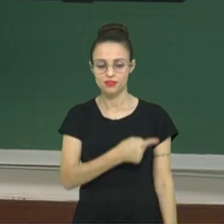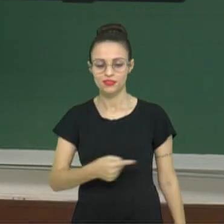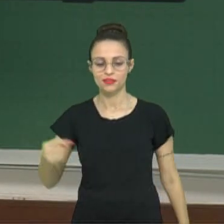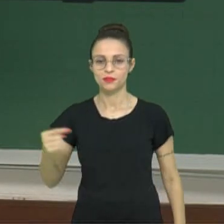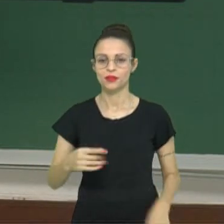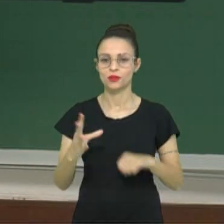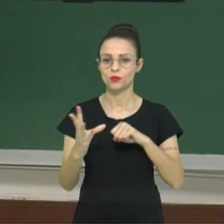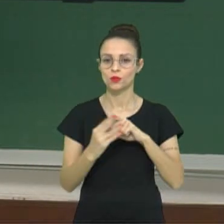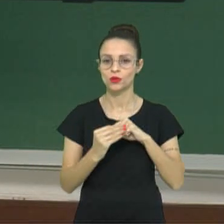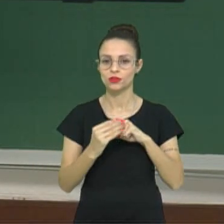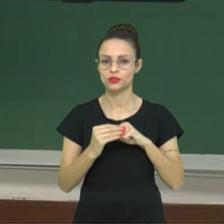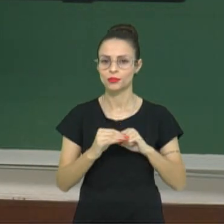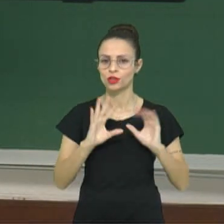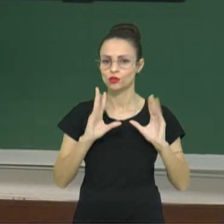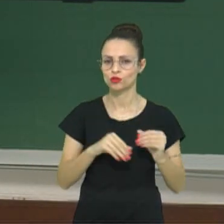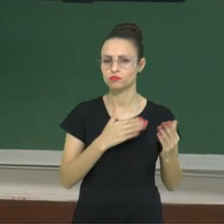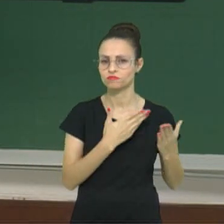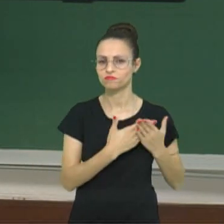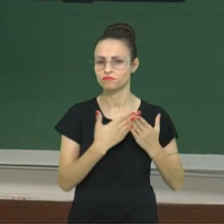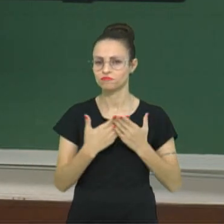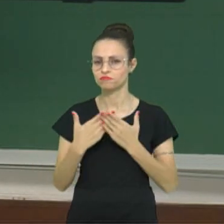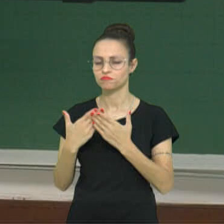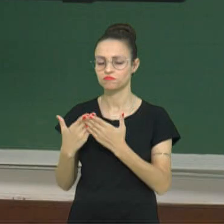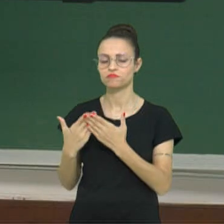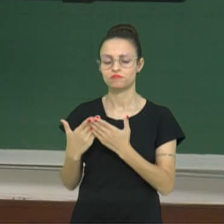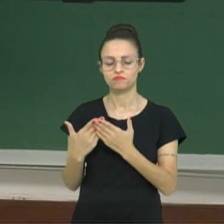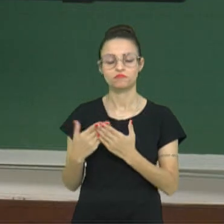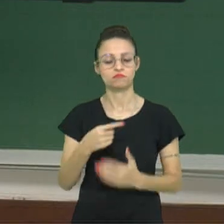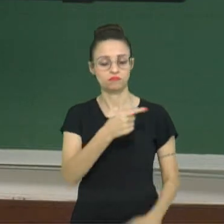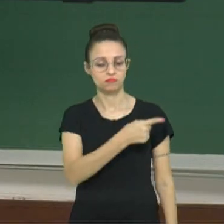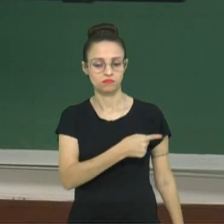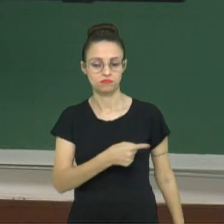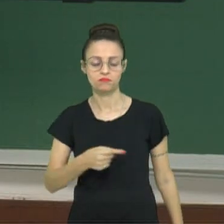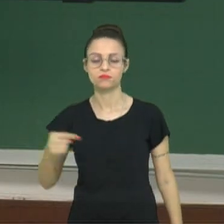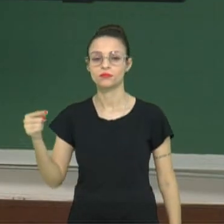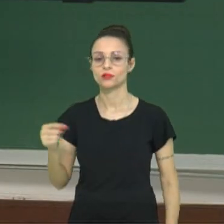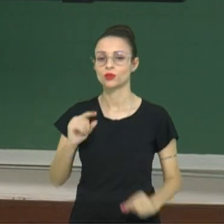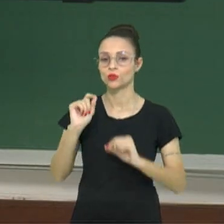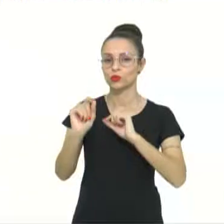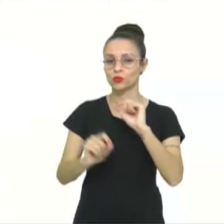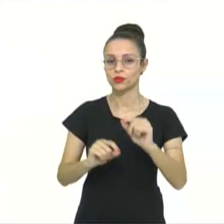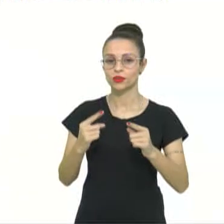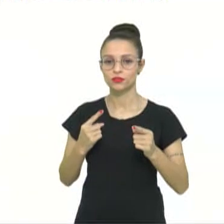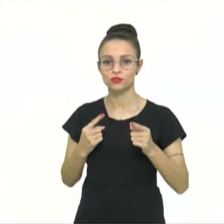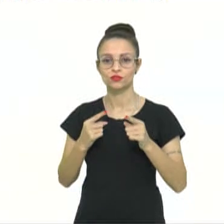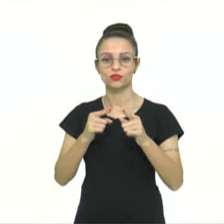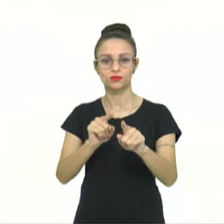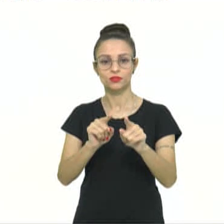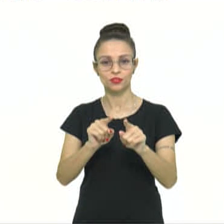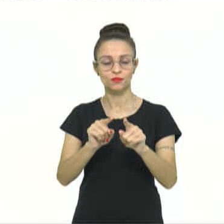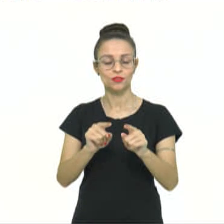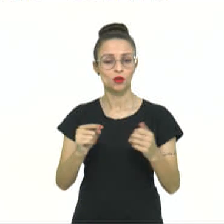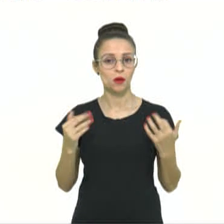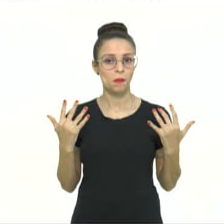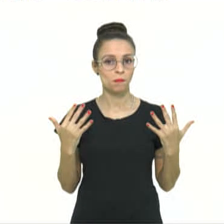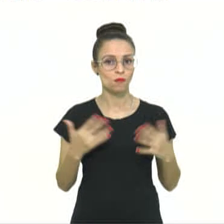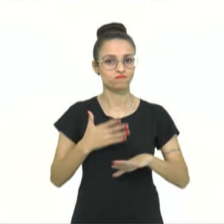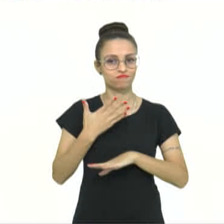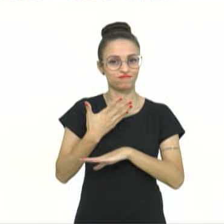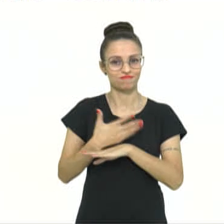conhecimento, com tudo que a gente viu aí durante a semana, eu tenho um desafio mão na